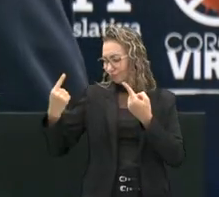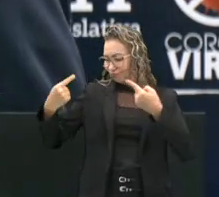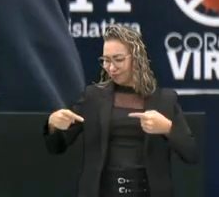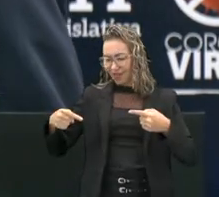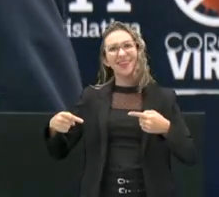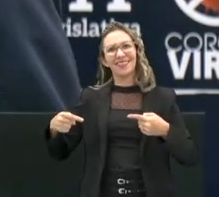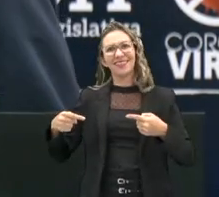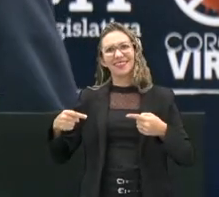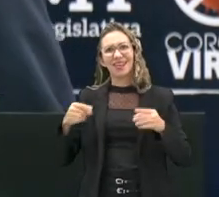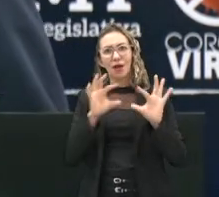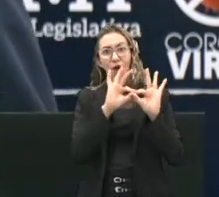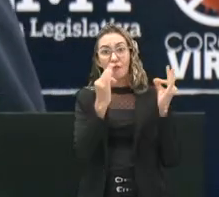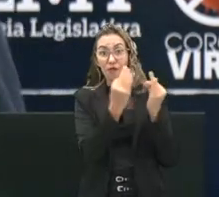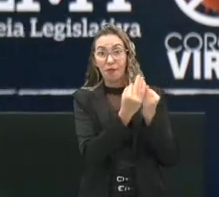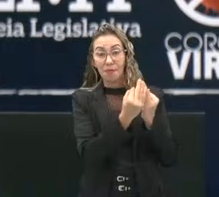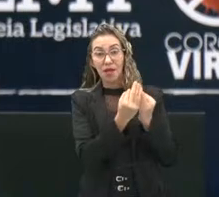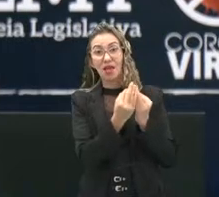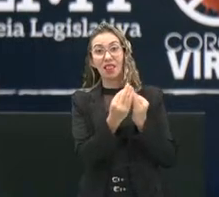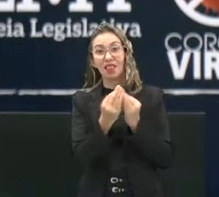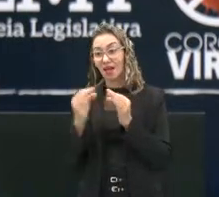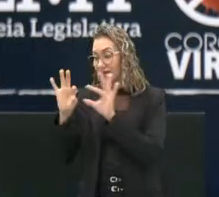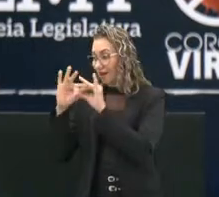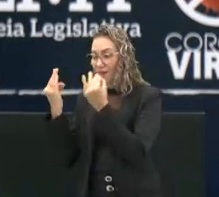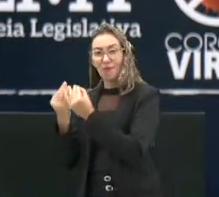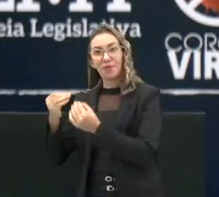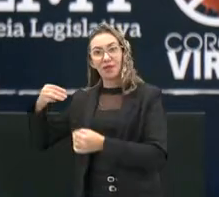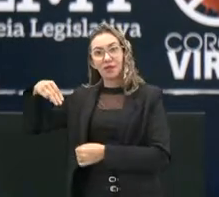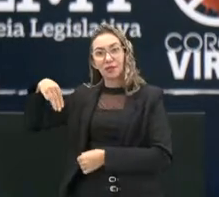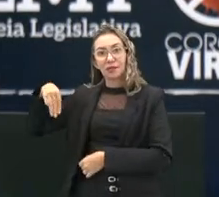eleições, mas também tivemos